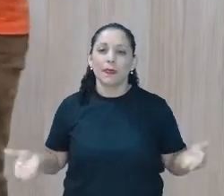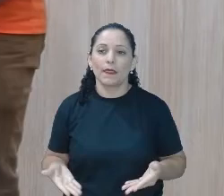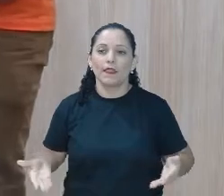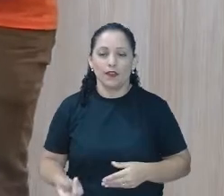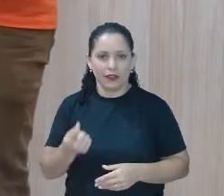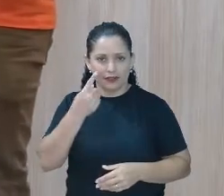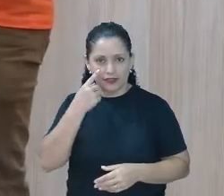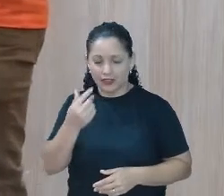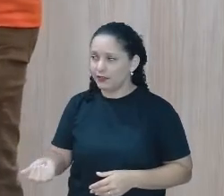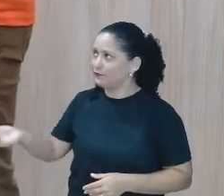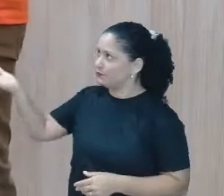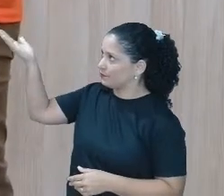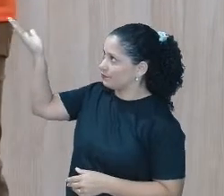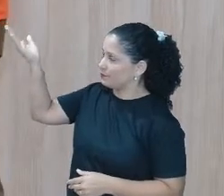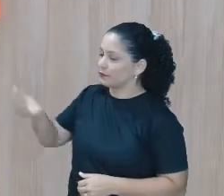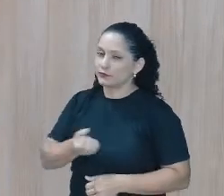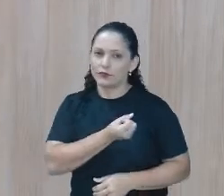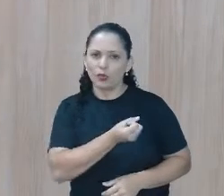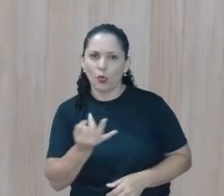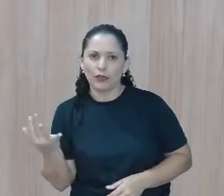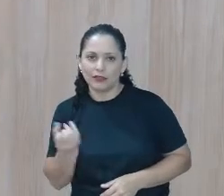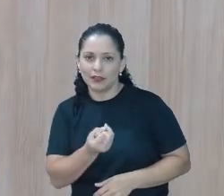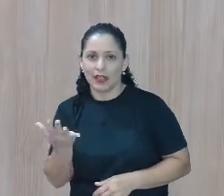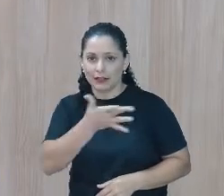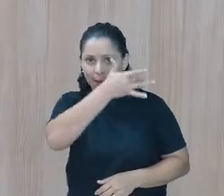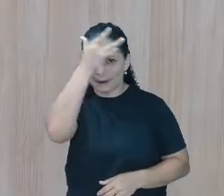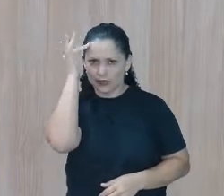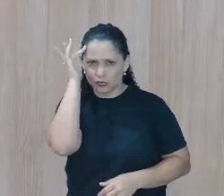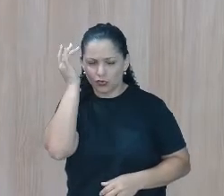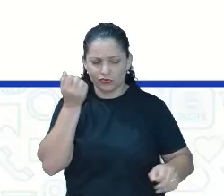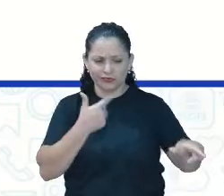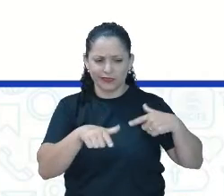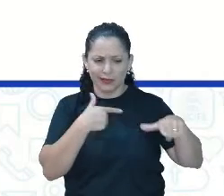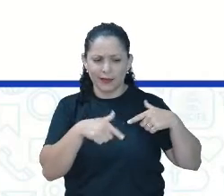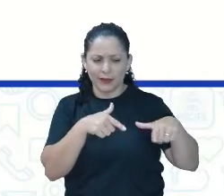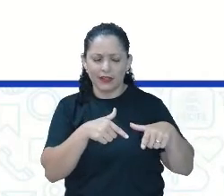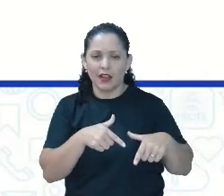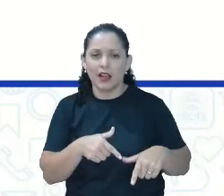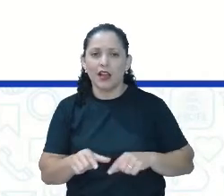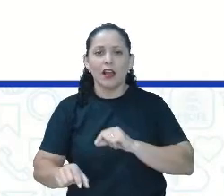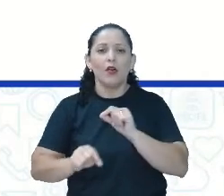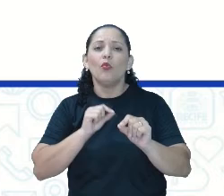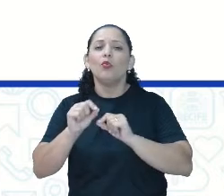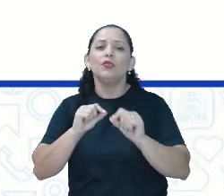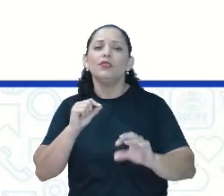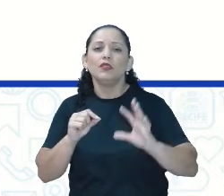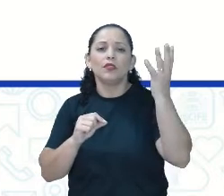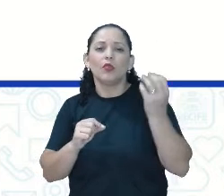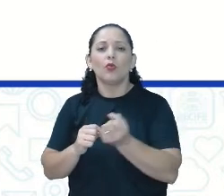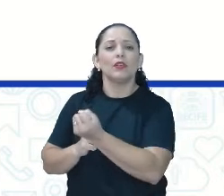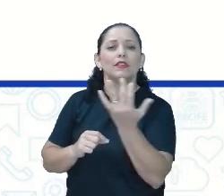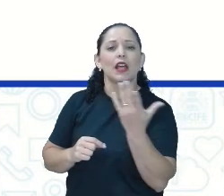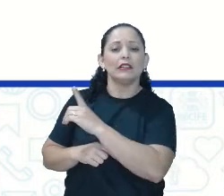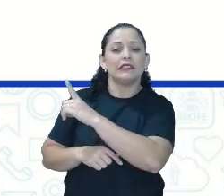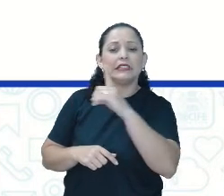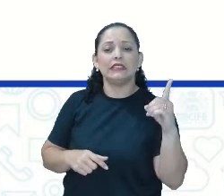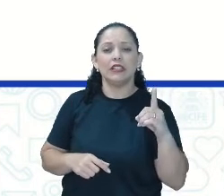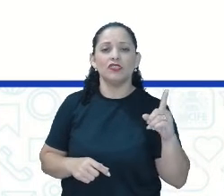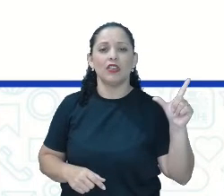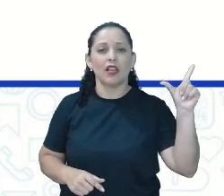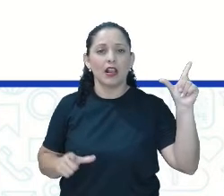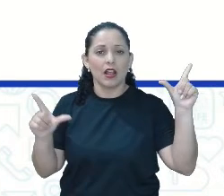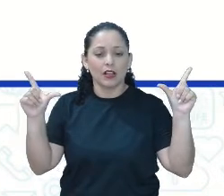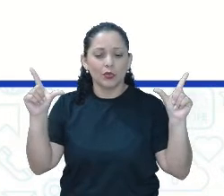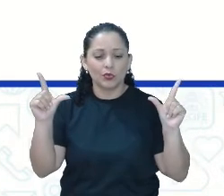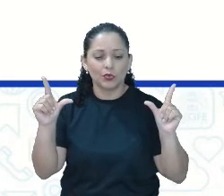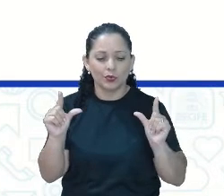você. Ao passo que a gente aumenta o número de pedreiros, o que acontece com a quantidade de dias? A quantidade de dias, ela